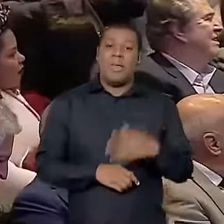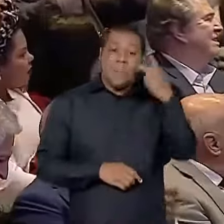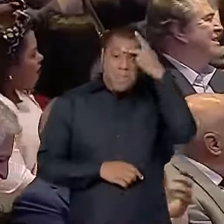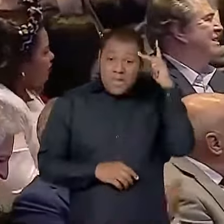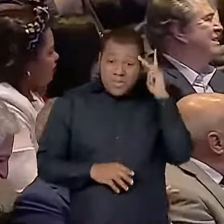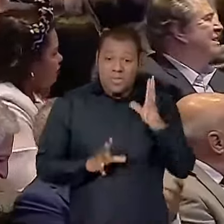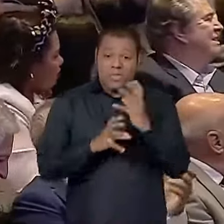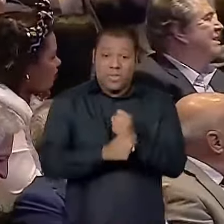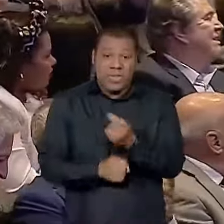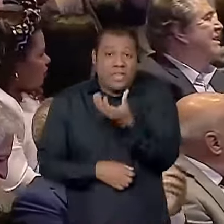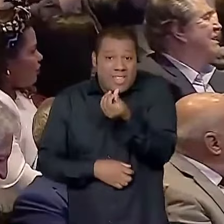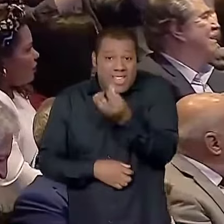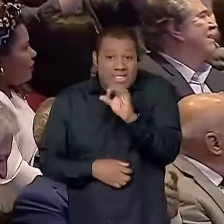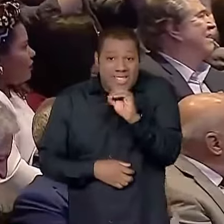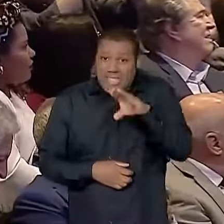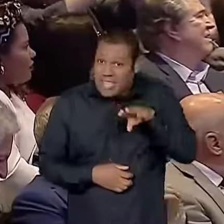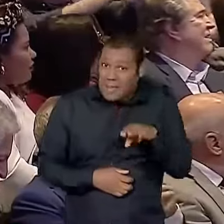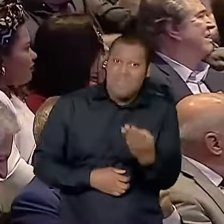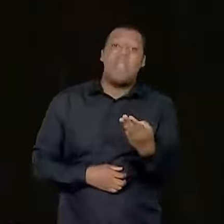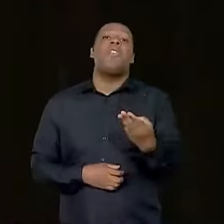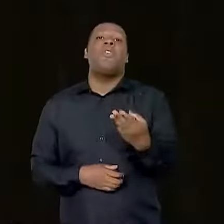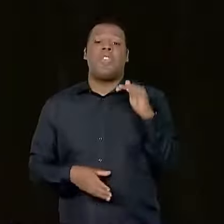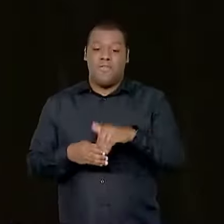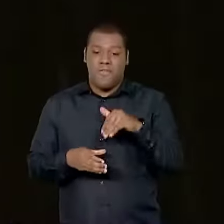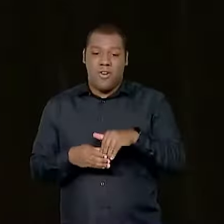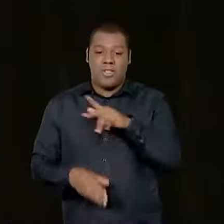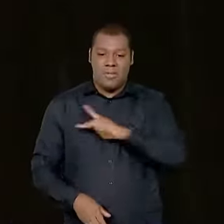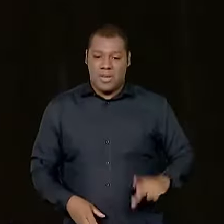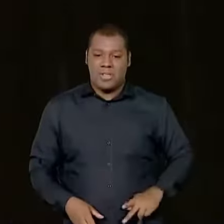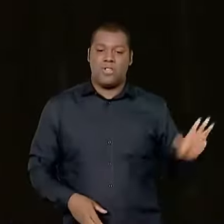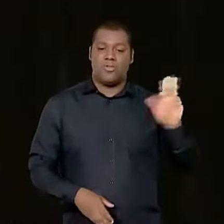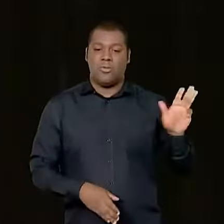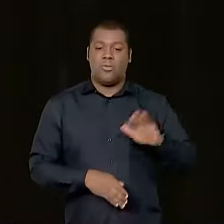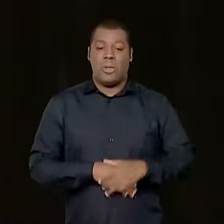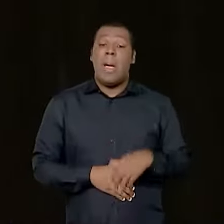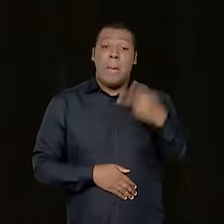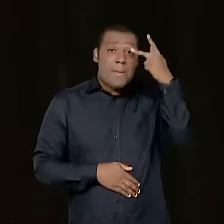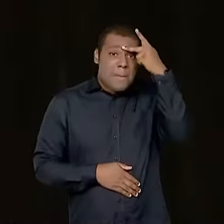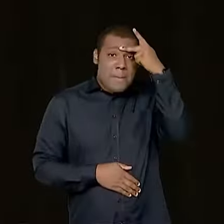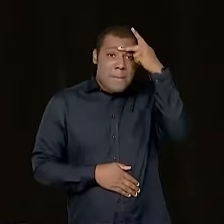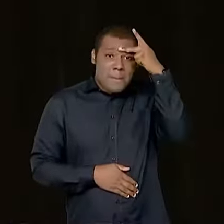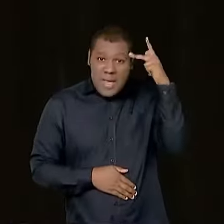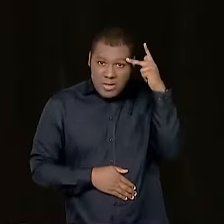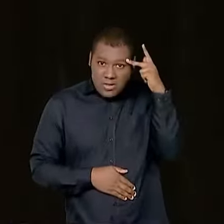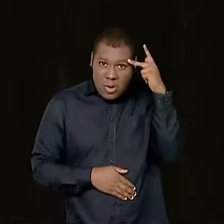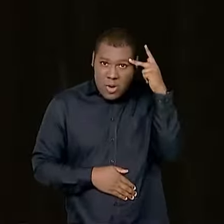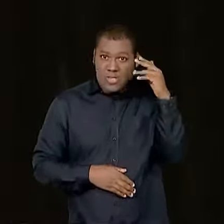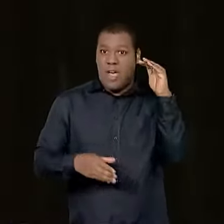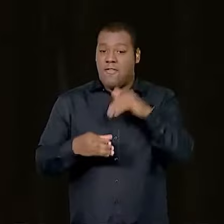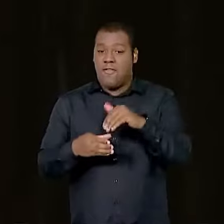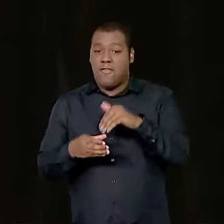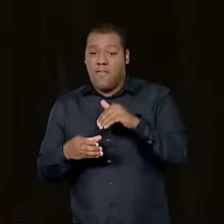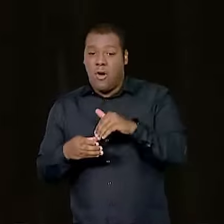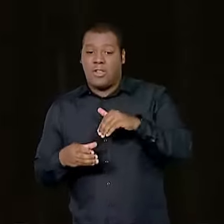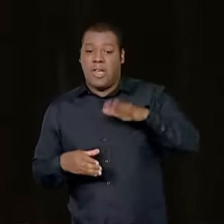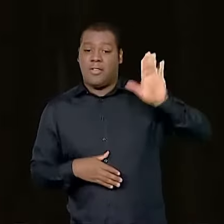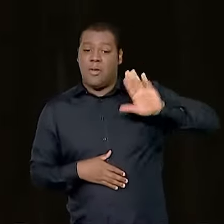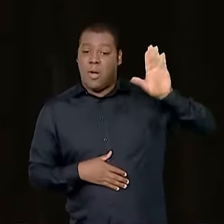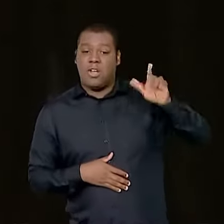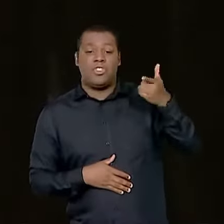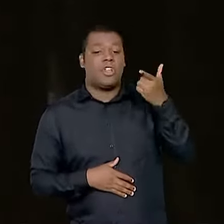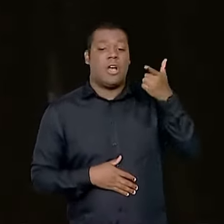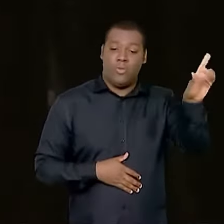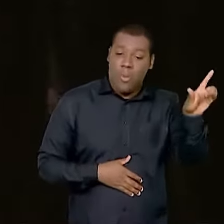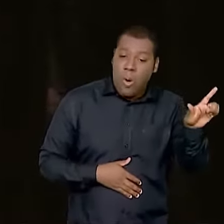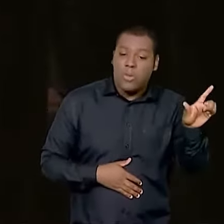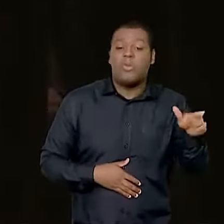Lula deve aceitar o resultado das urnas. E ao aceitar o resultado das urnas, essa é uma afirmação e uma expressão muito importante da